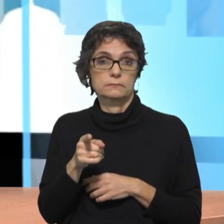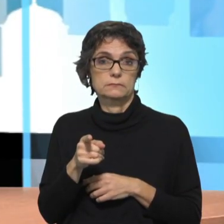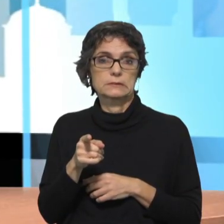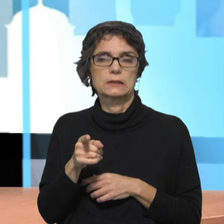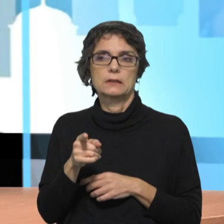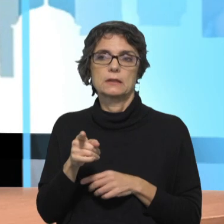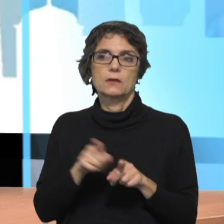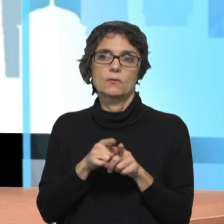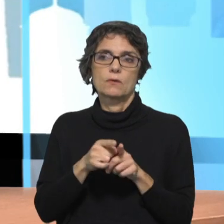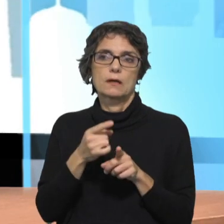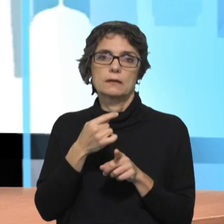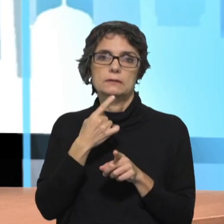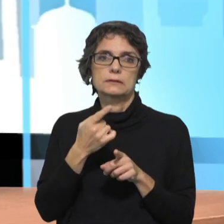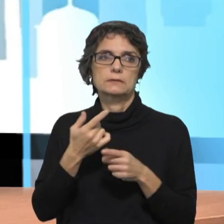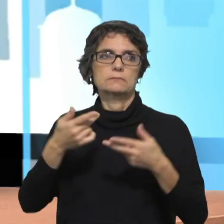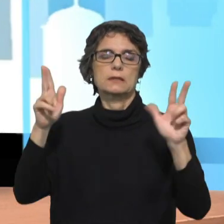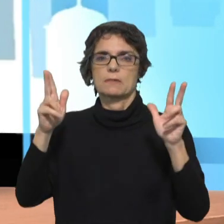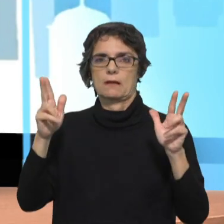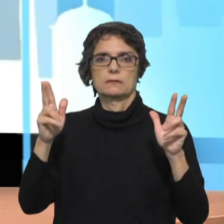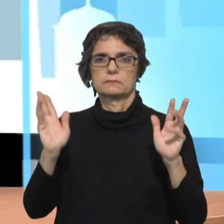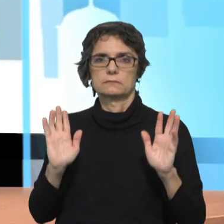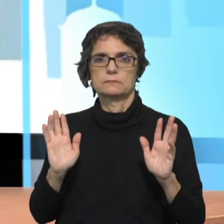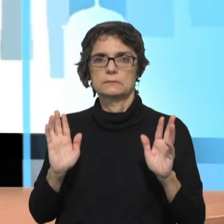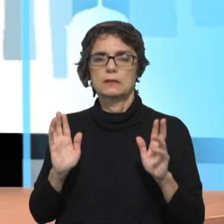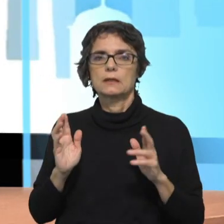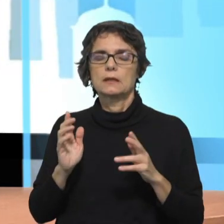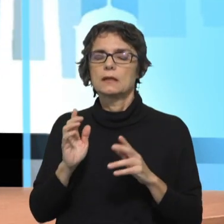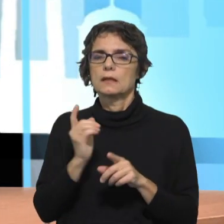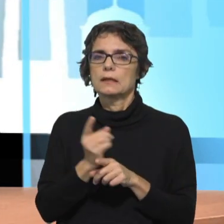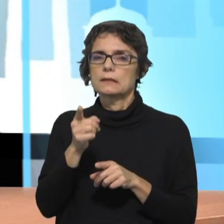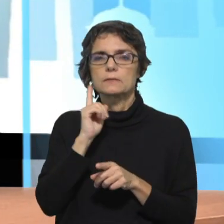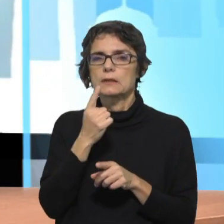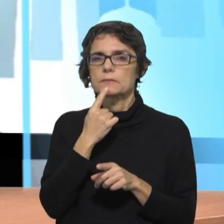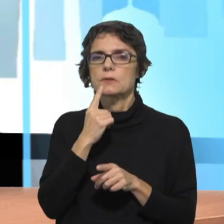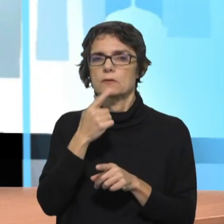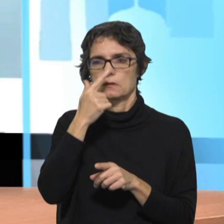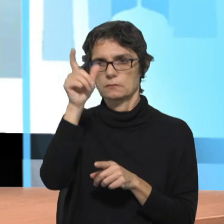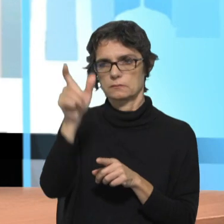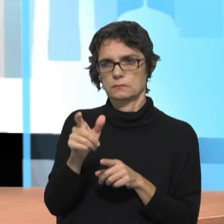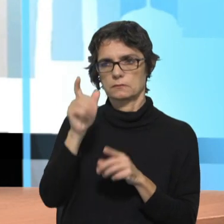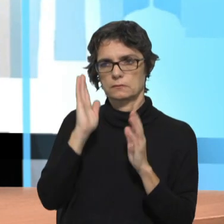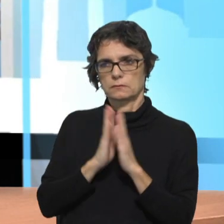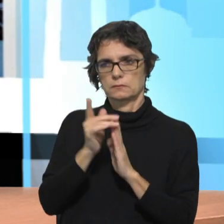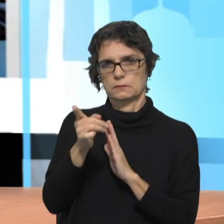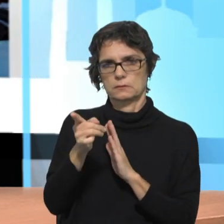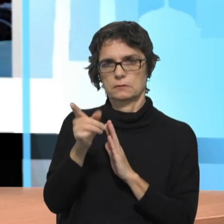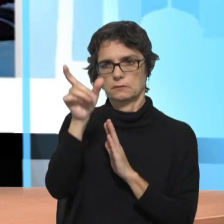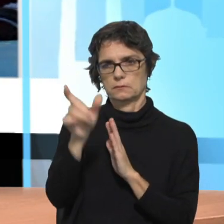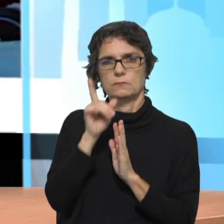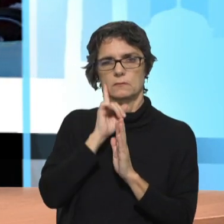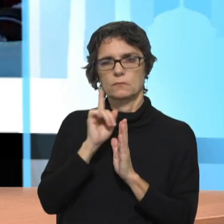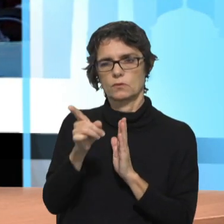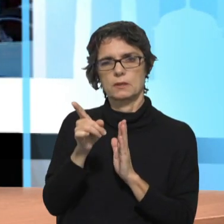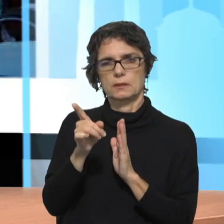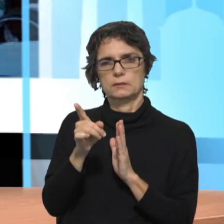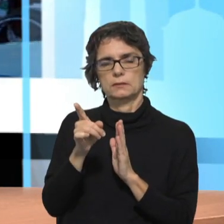liberdade. É muito importante nós olharmos para Nossa Senhora também a partir da sua humanidade.